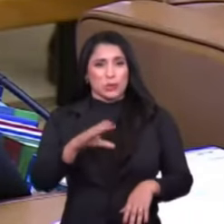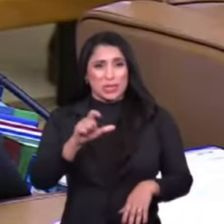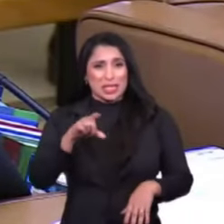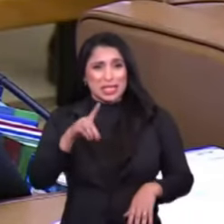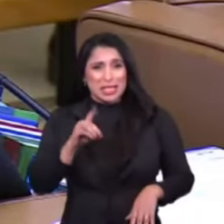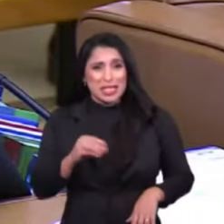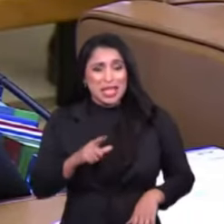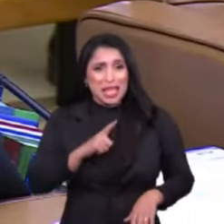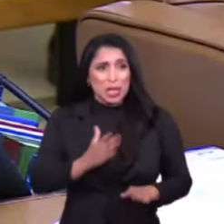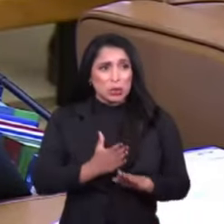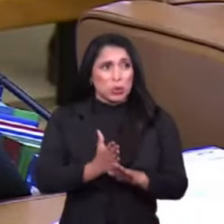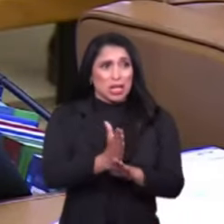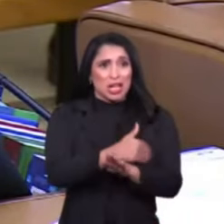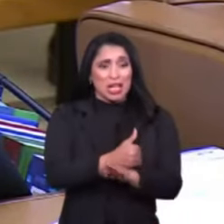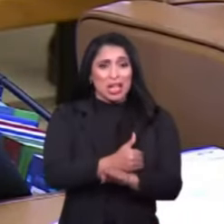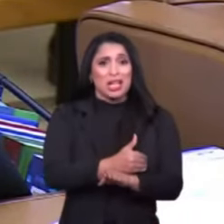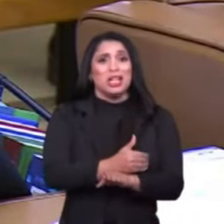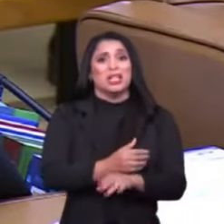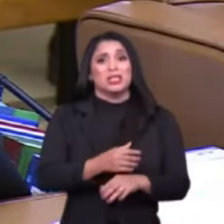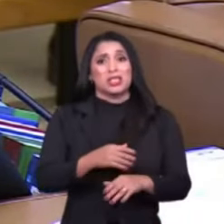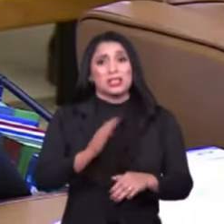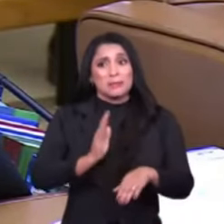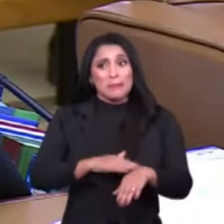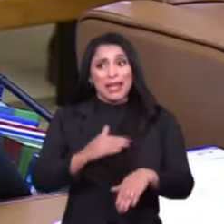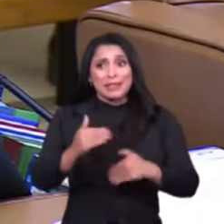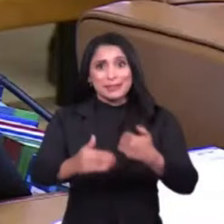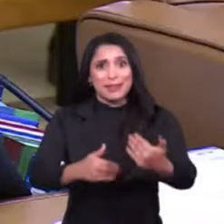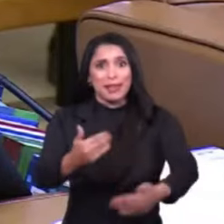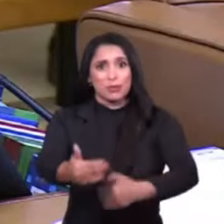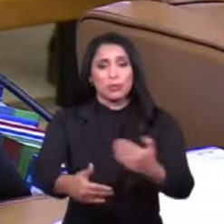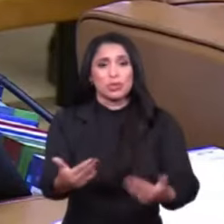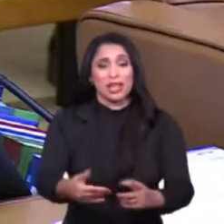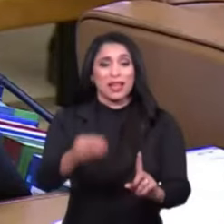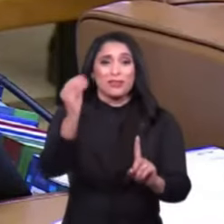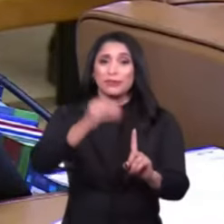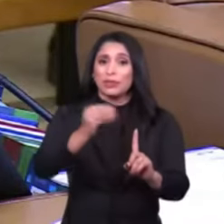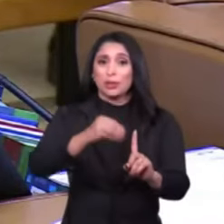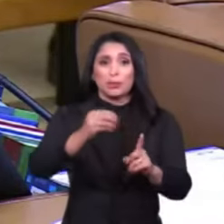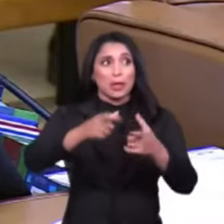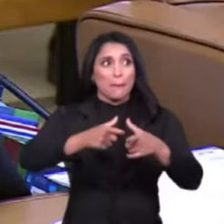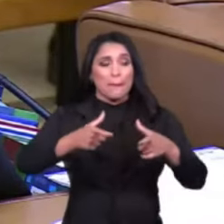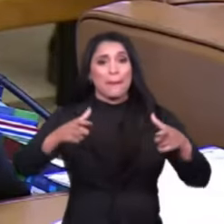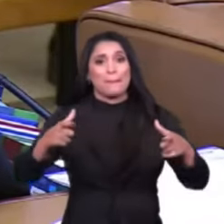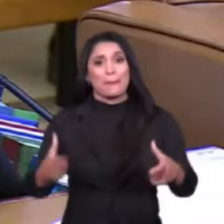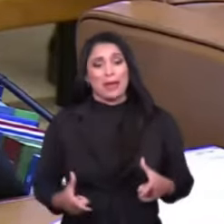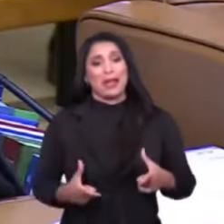frequente e prolongado o uso, maior a vulnerabilidade para problemas.